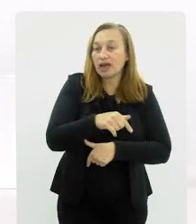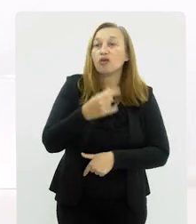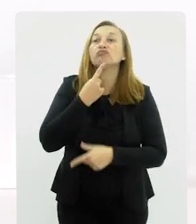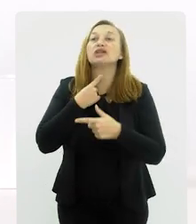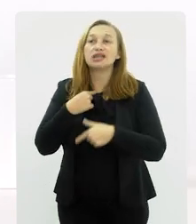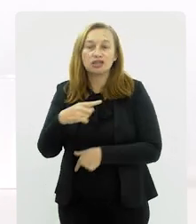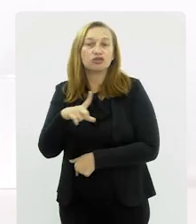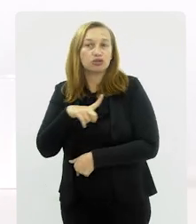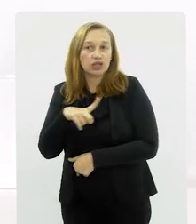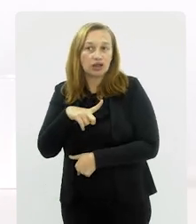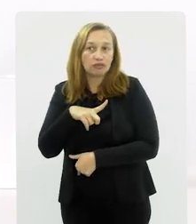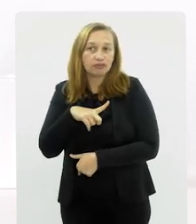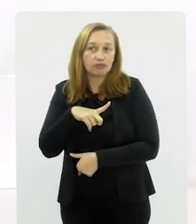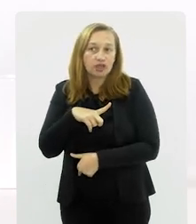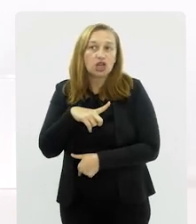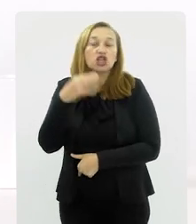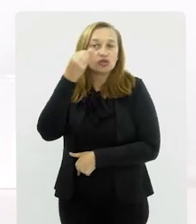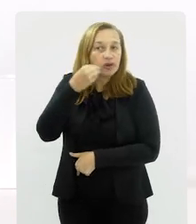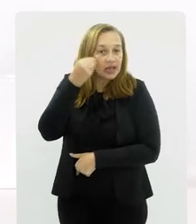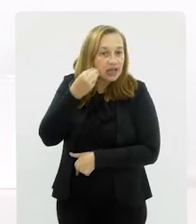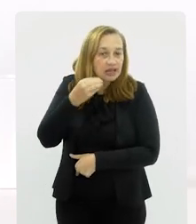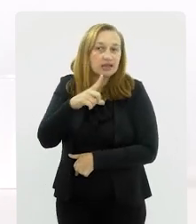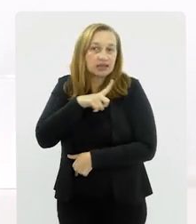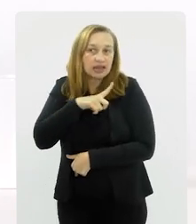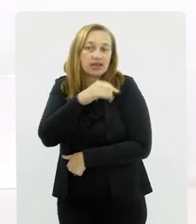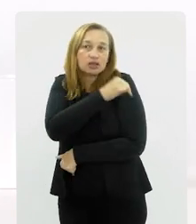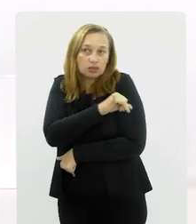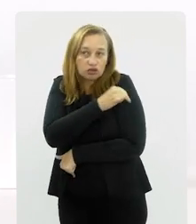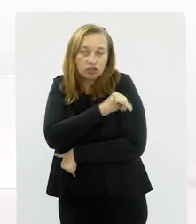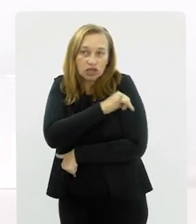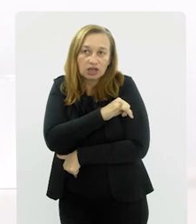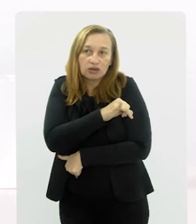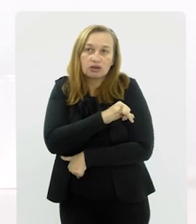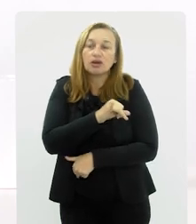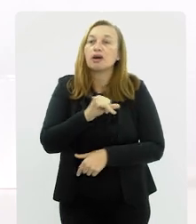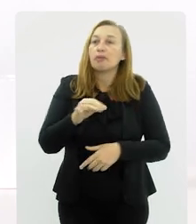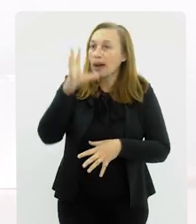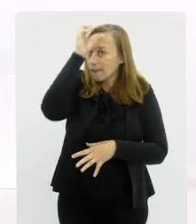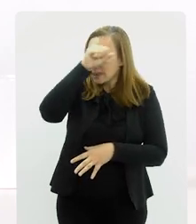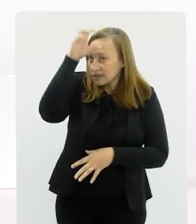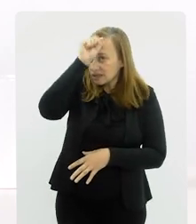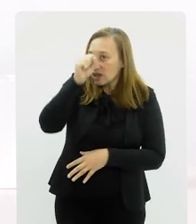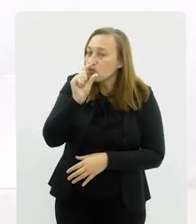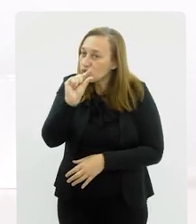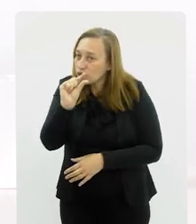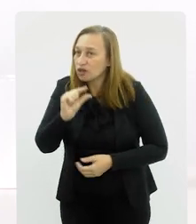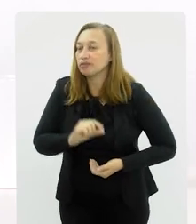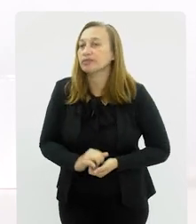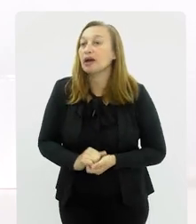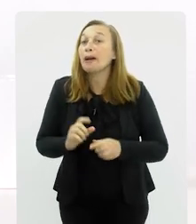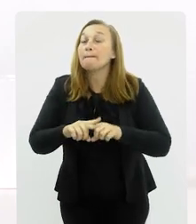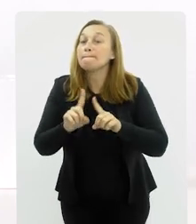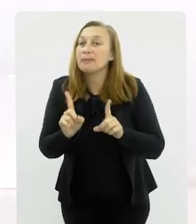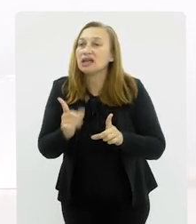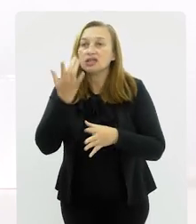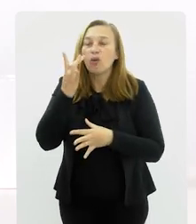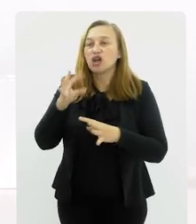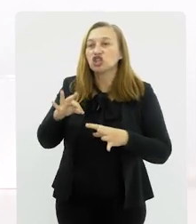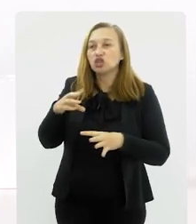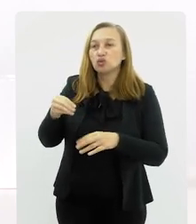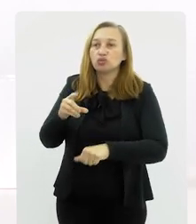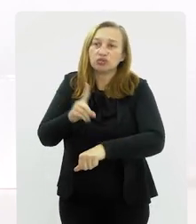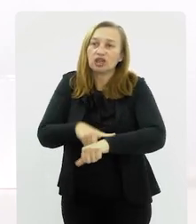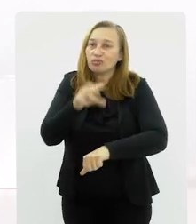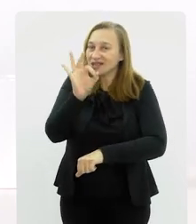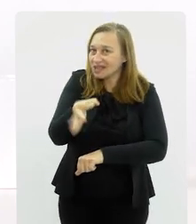muito grande de trabalhar no carnaval do Rio de Janeiro para aprender, né, um pouquinho, né? Mas eu acho que tudo tem o